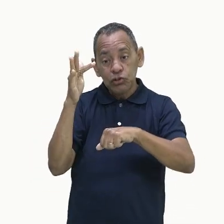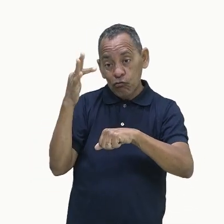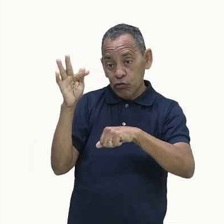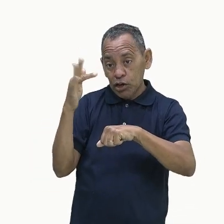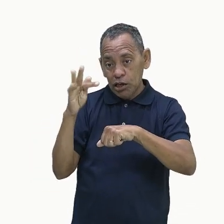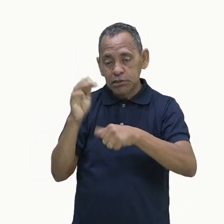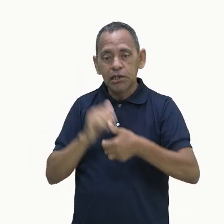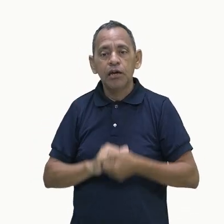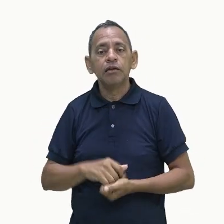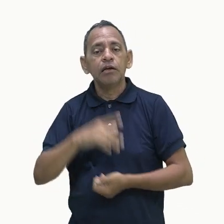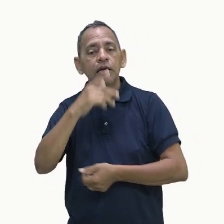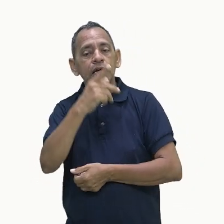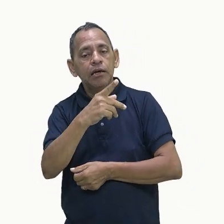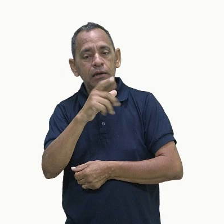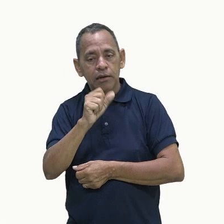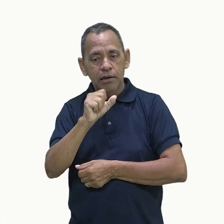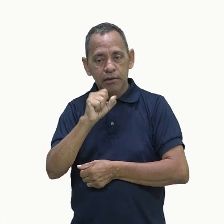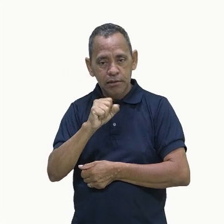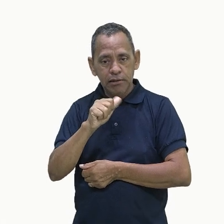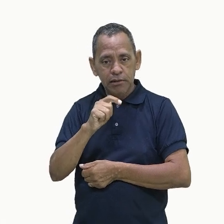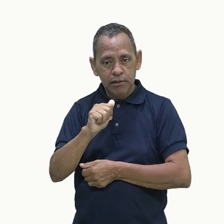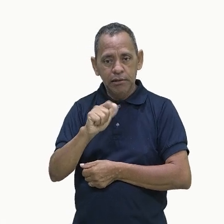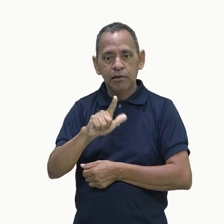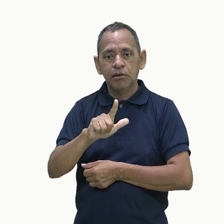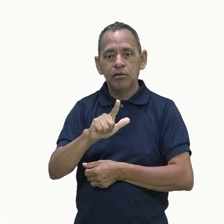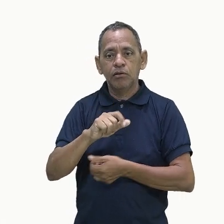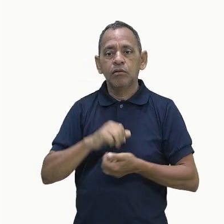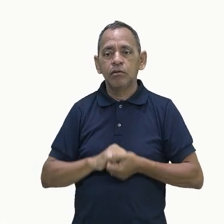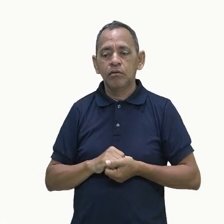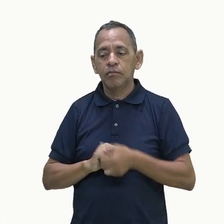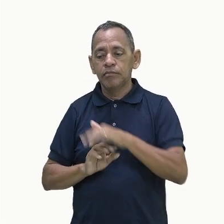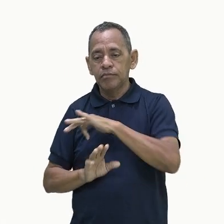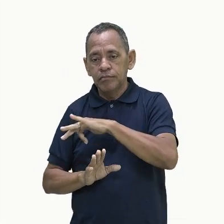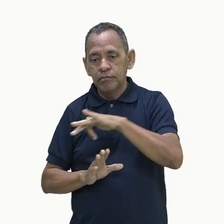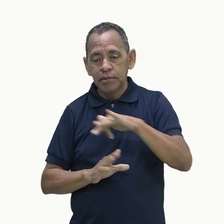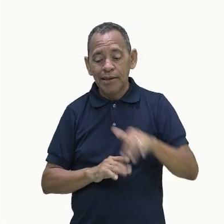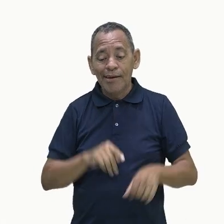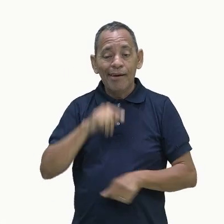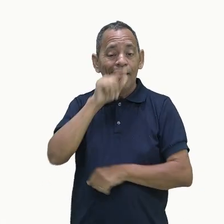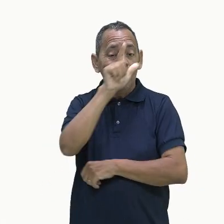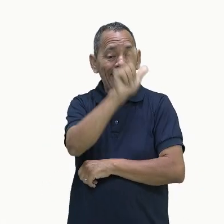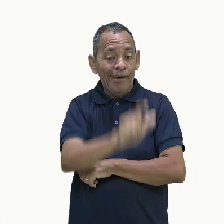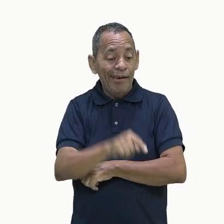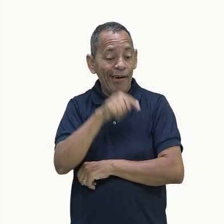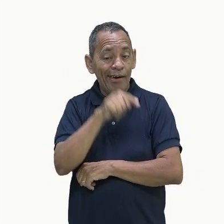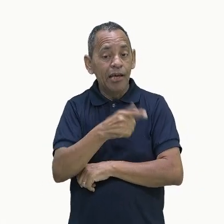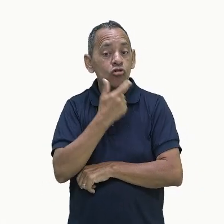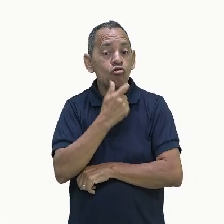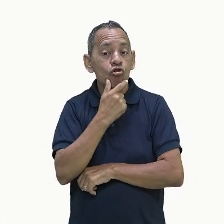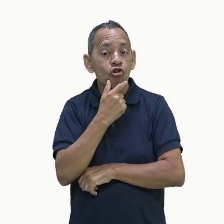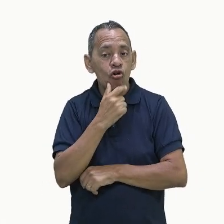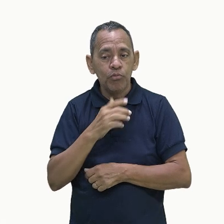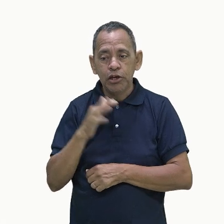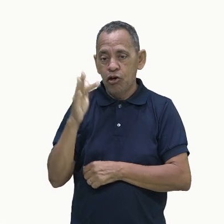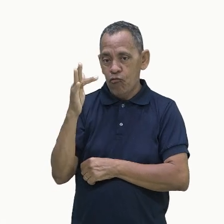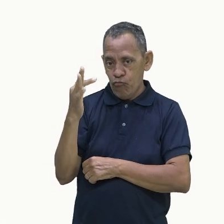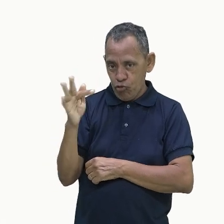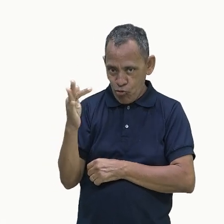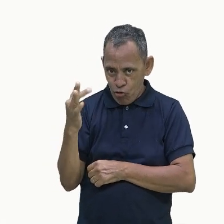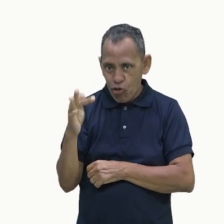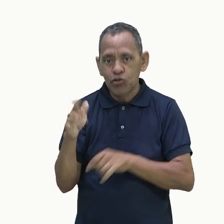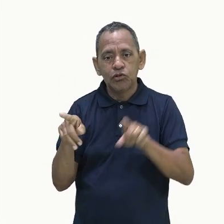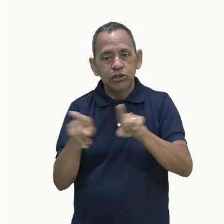Blaise Pascal. E que ele foi um filósofo e